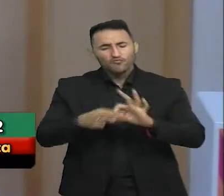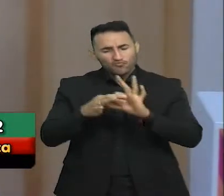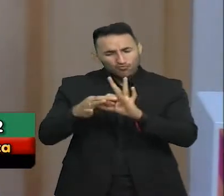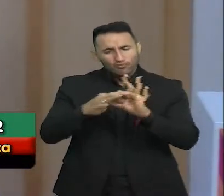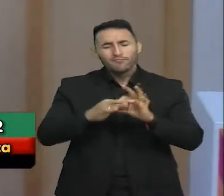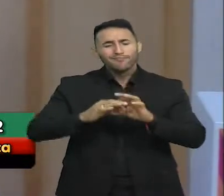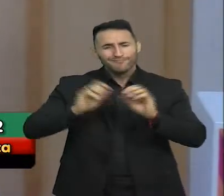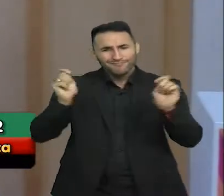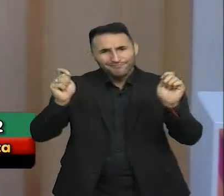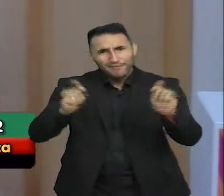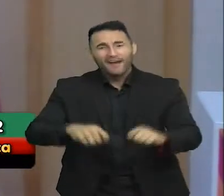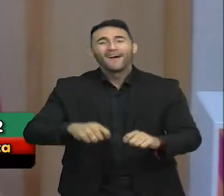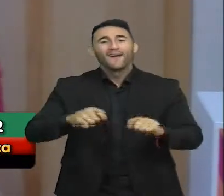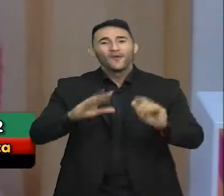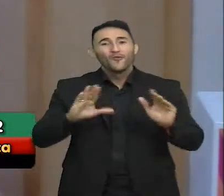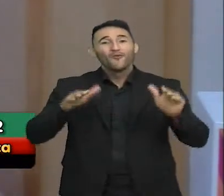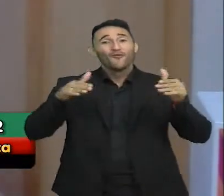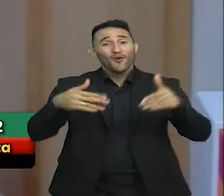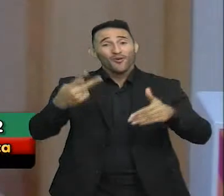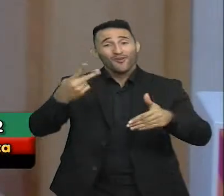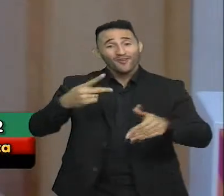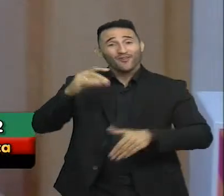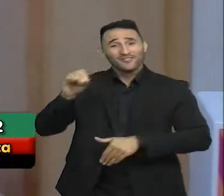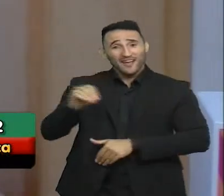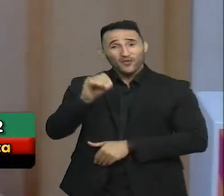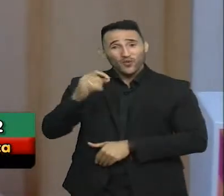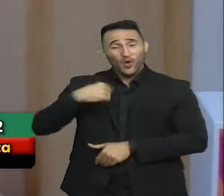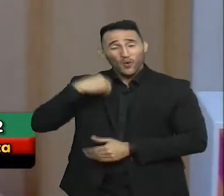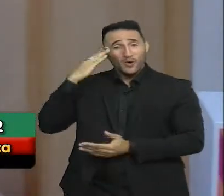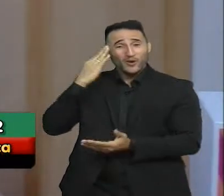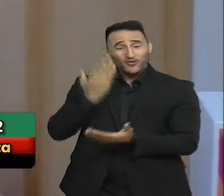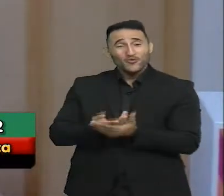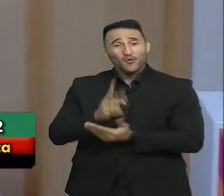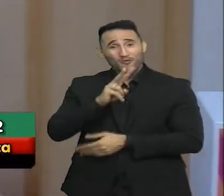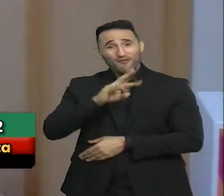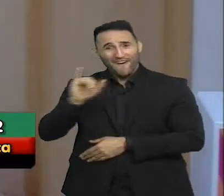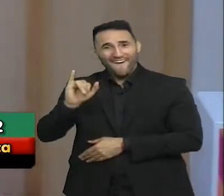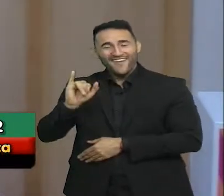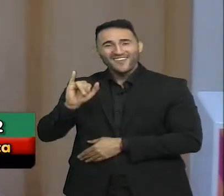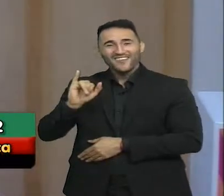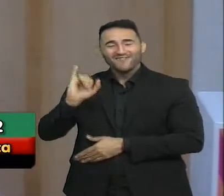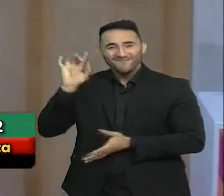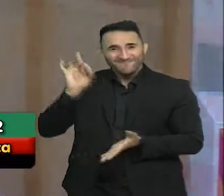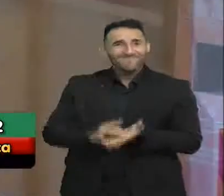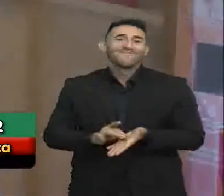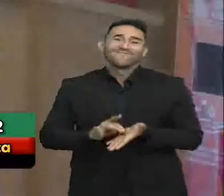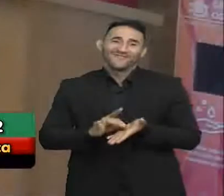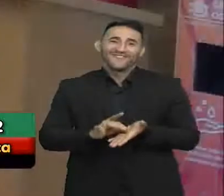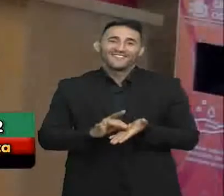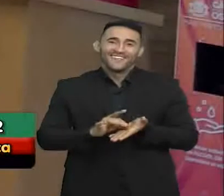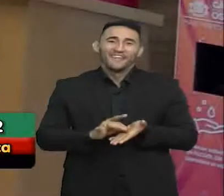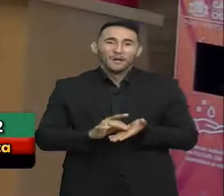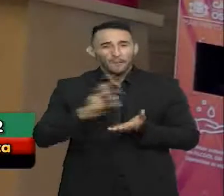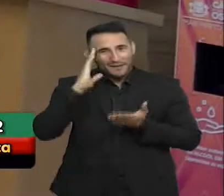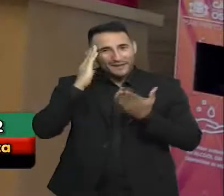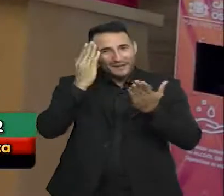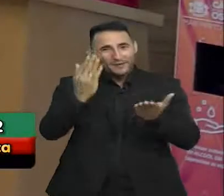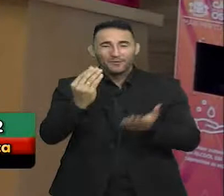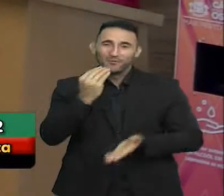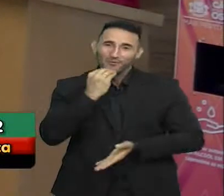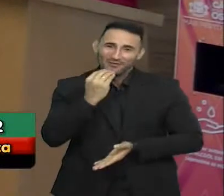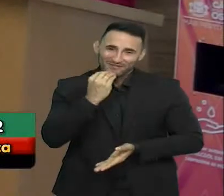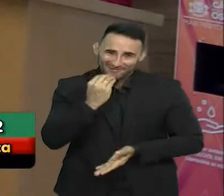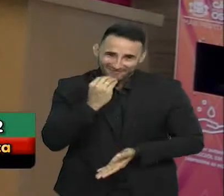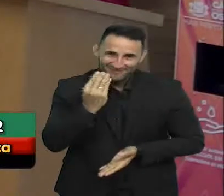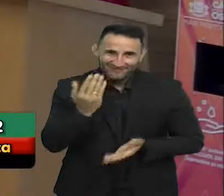lá. E o fórum em Osasco, acredito, será e já é uma realidade. Muito obrigada pela